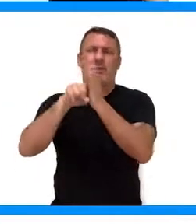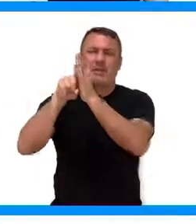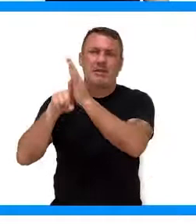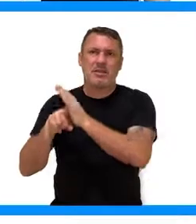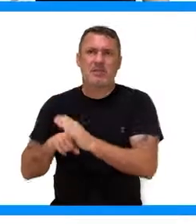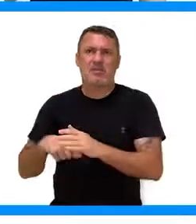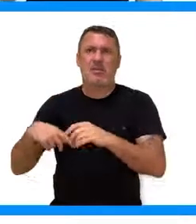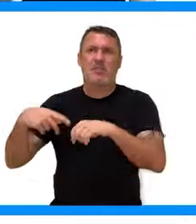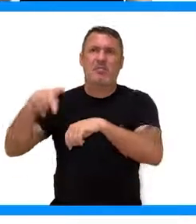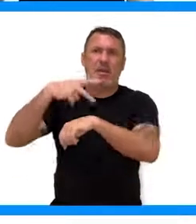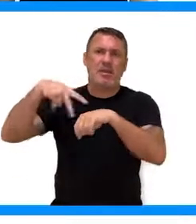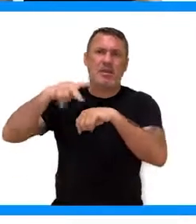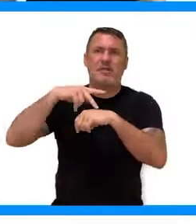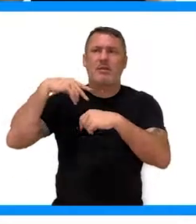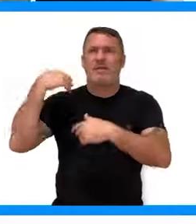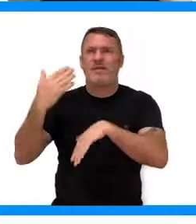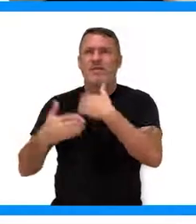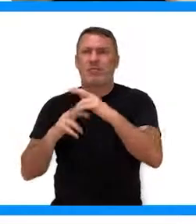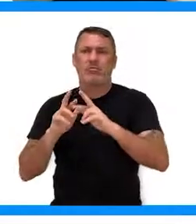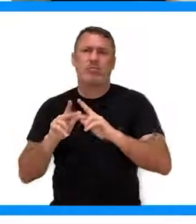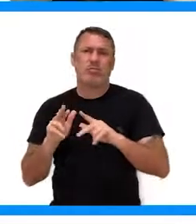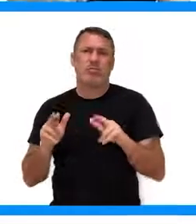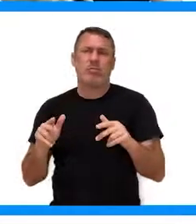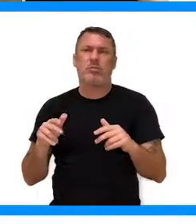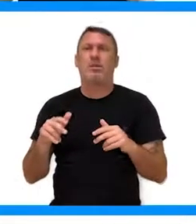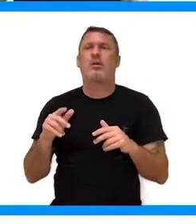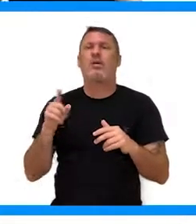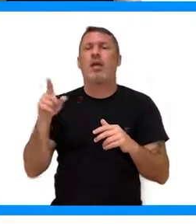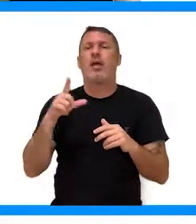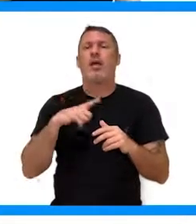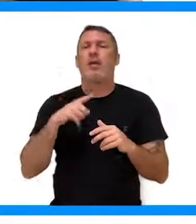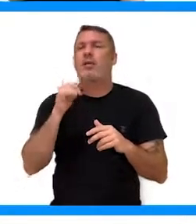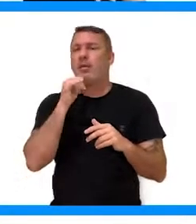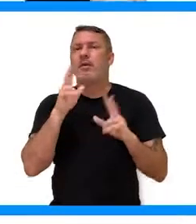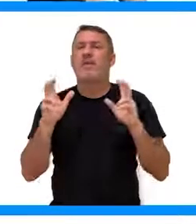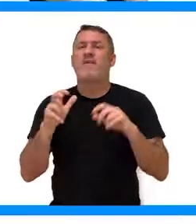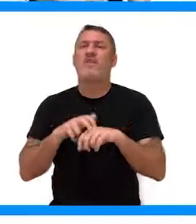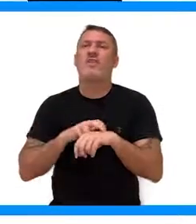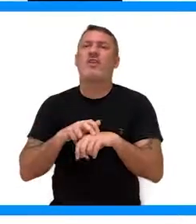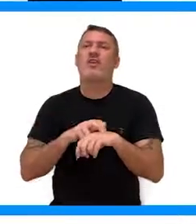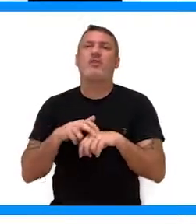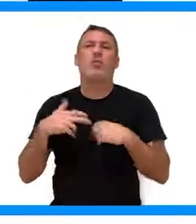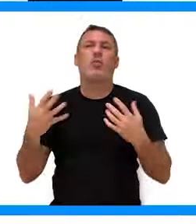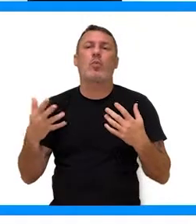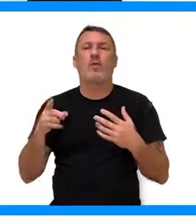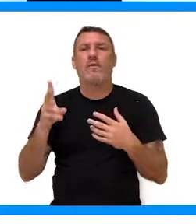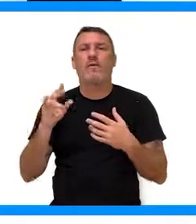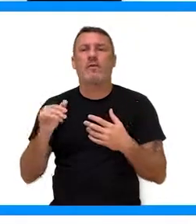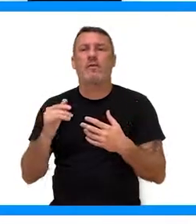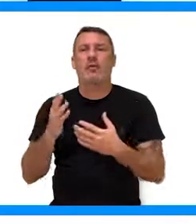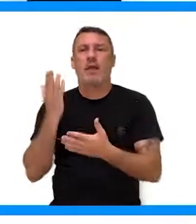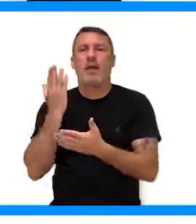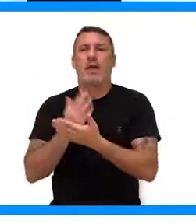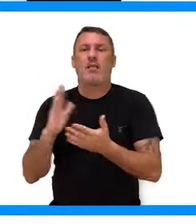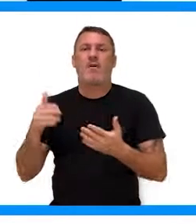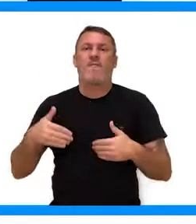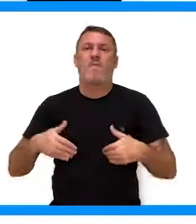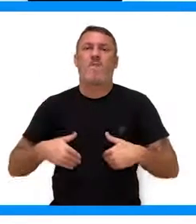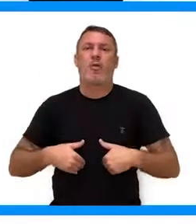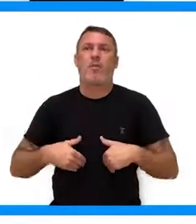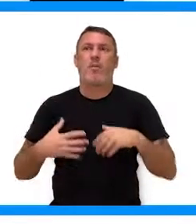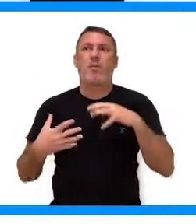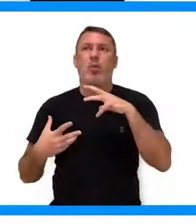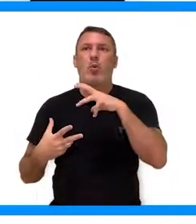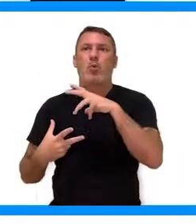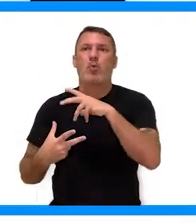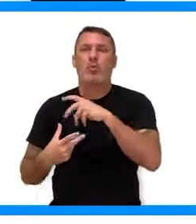grandes centros de pesquisas em países desenvolvidos. Qual era a promessa da Revolução Verde? Vamos acabar com a fome no mundo.